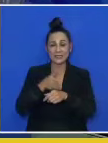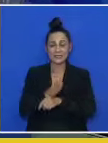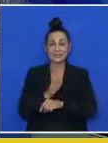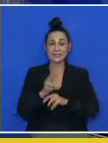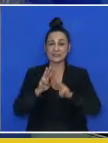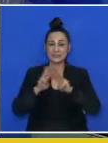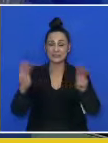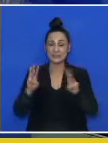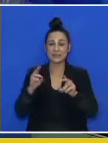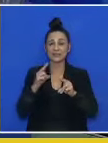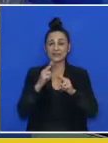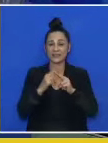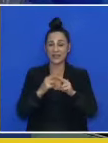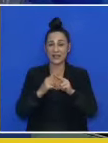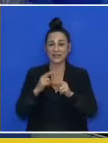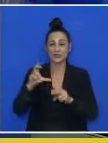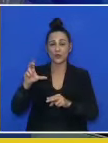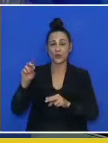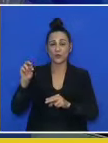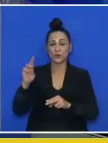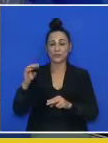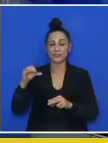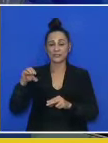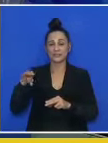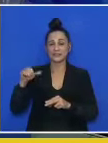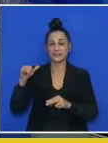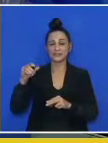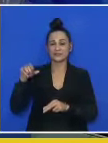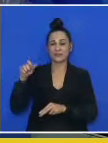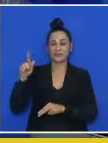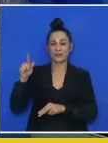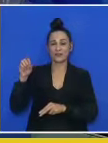acessando a página da Caixa, loterias.caixa.gov.br.